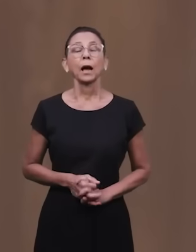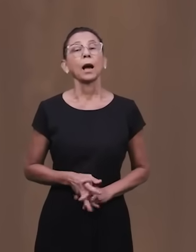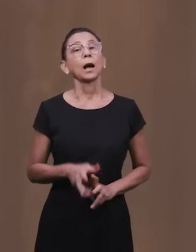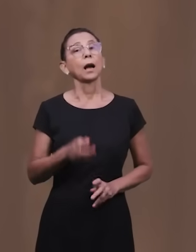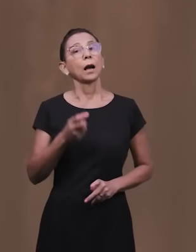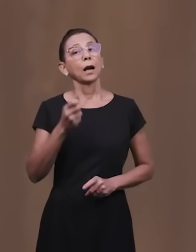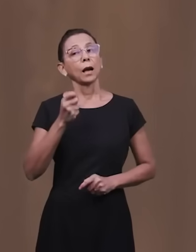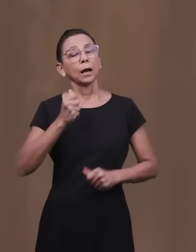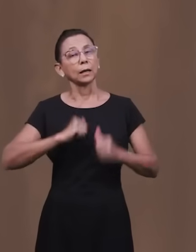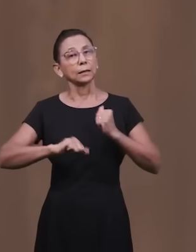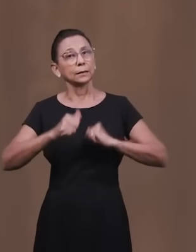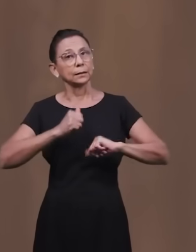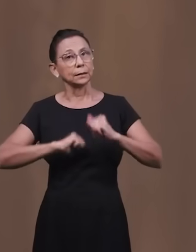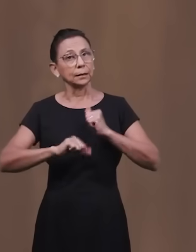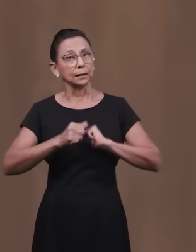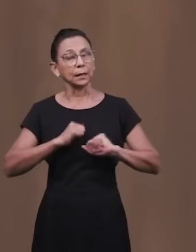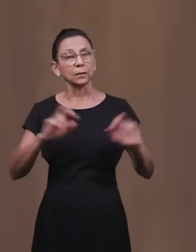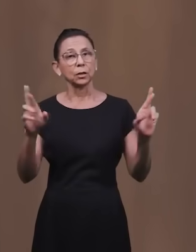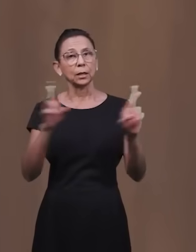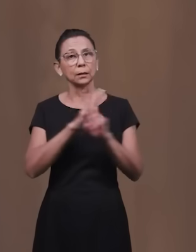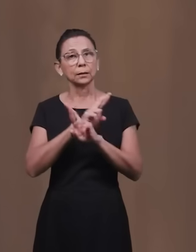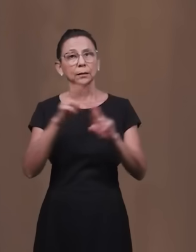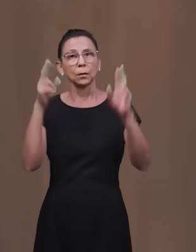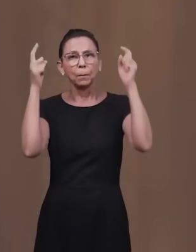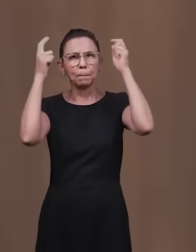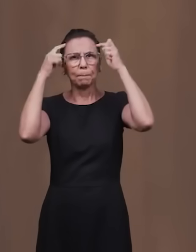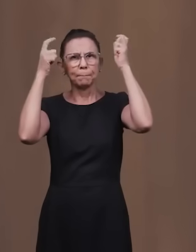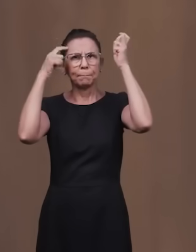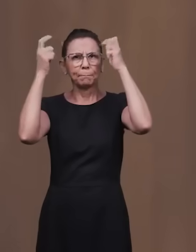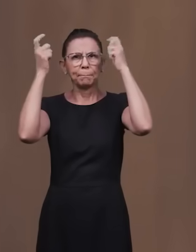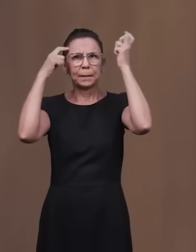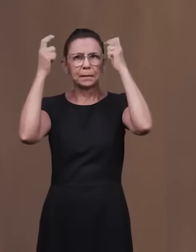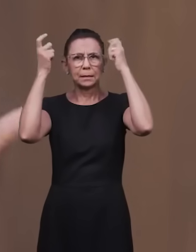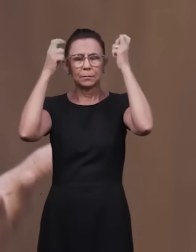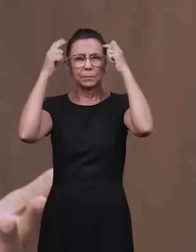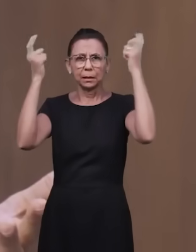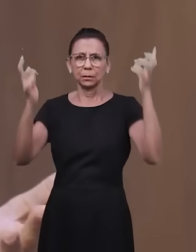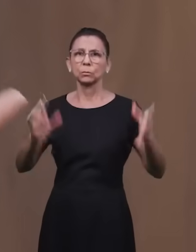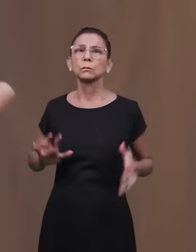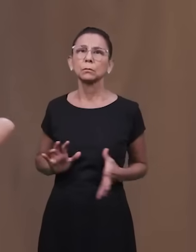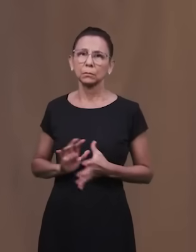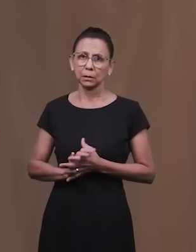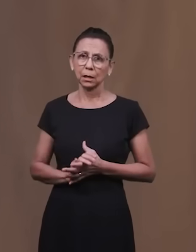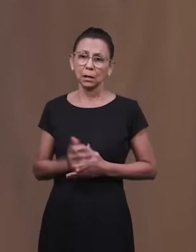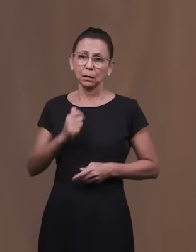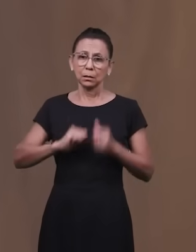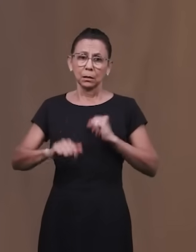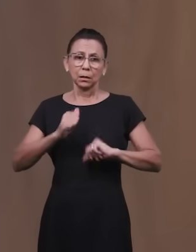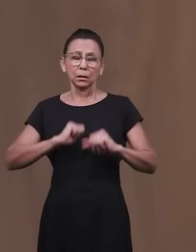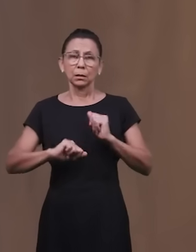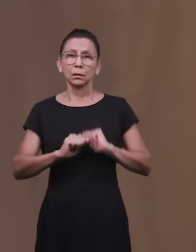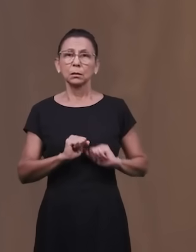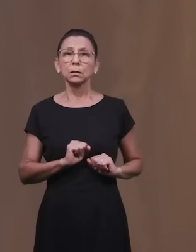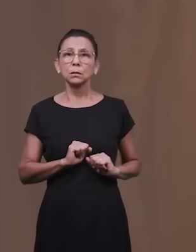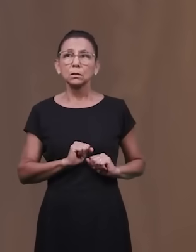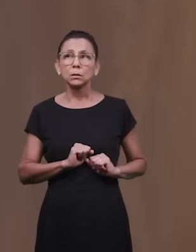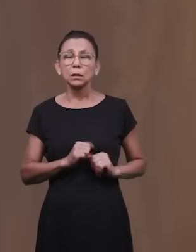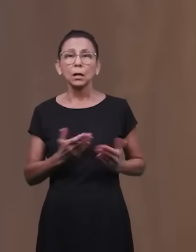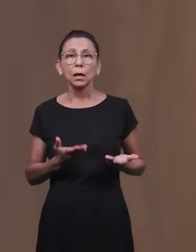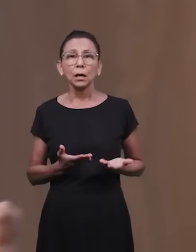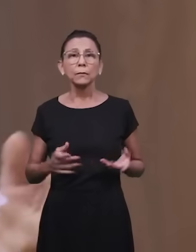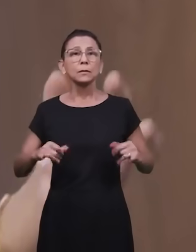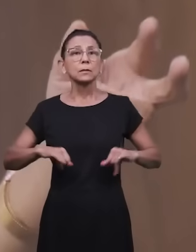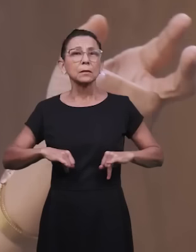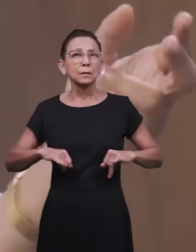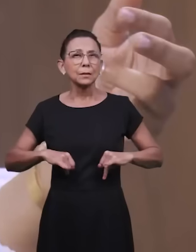cognitiva dos nossos pensamentos. Esses pensamentos terão um conteúdo ansiogênico que vai fazer o sujeito sofrer,